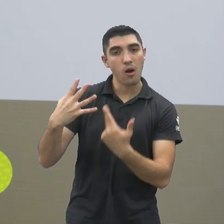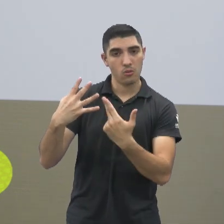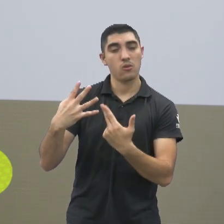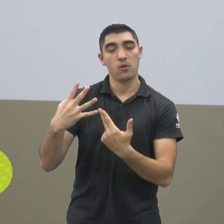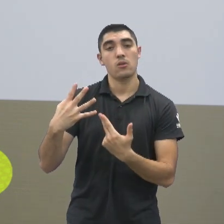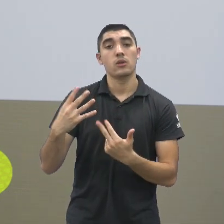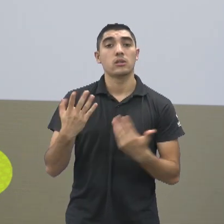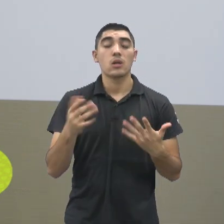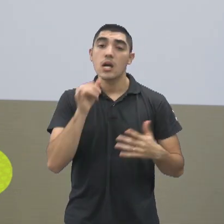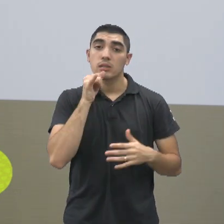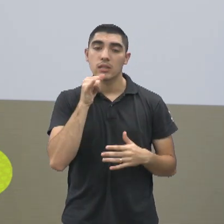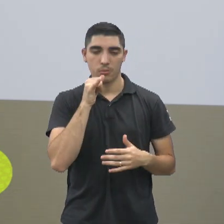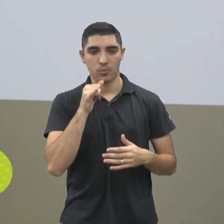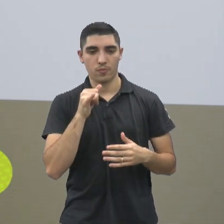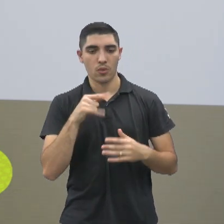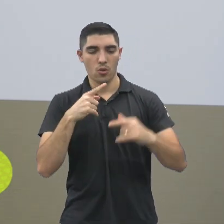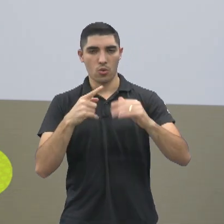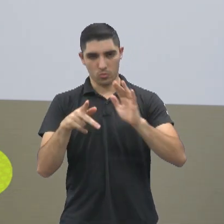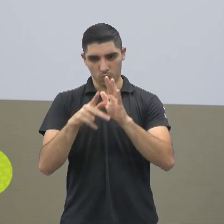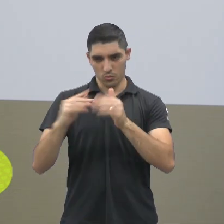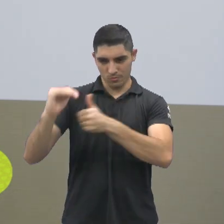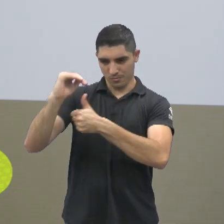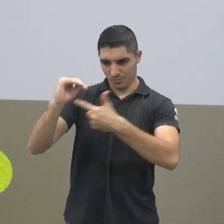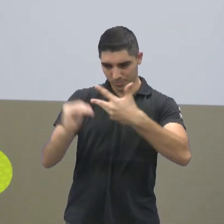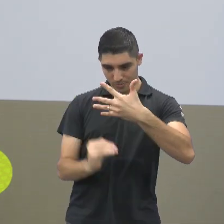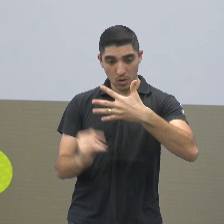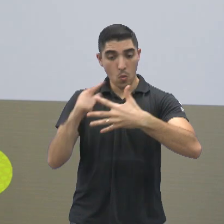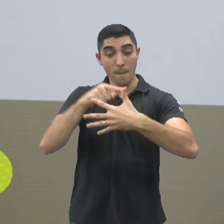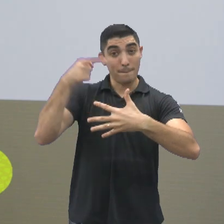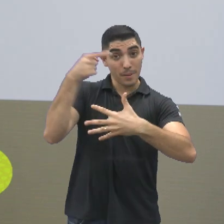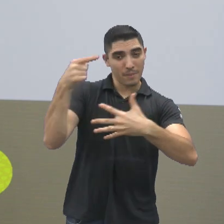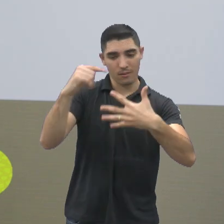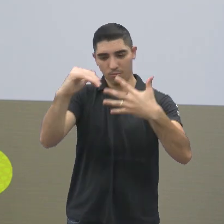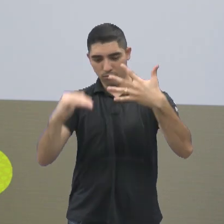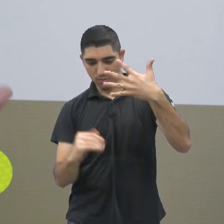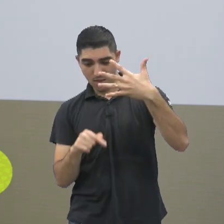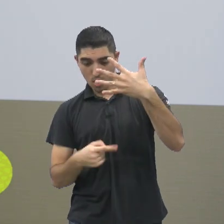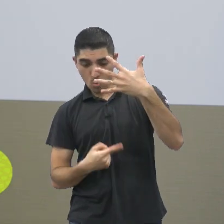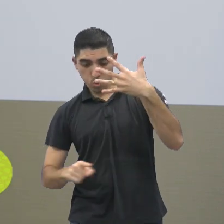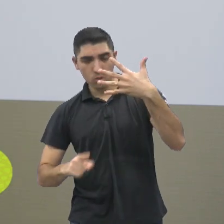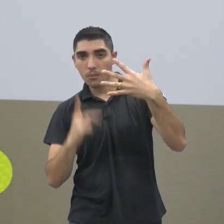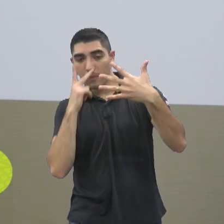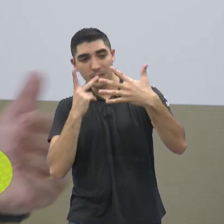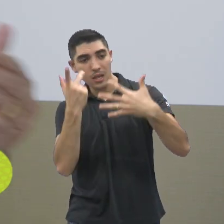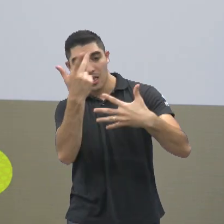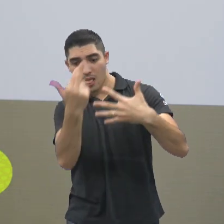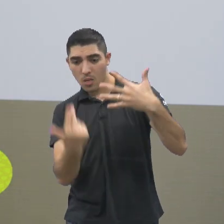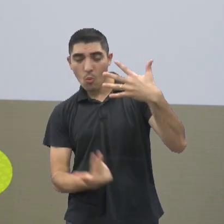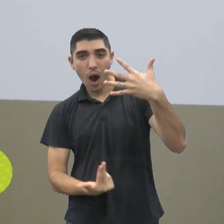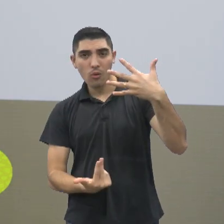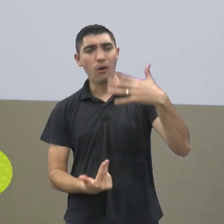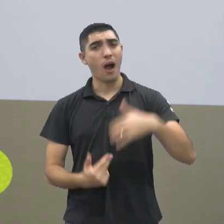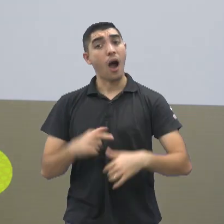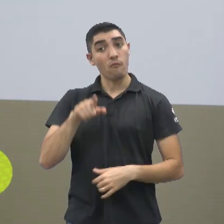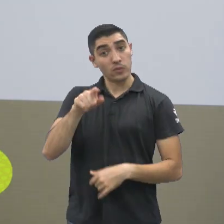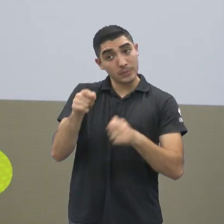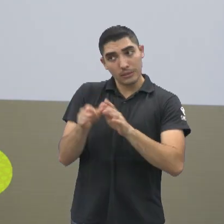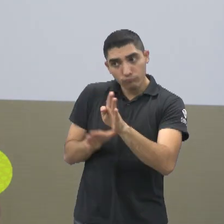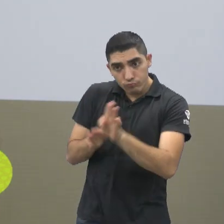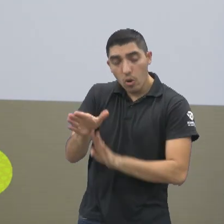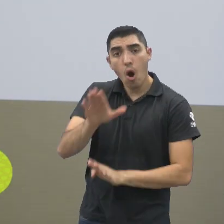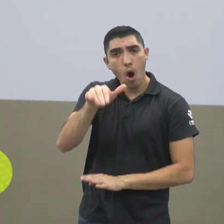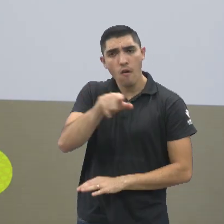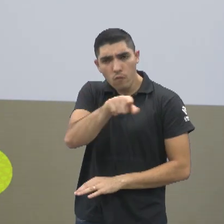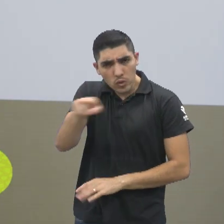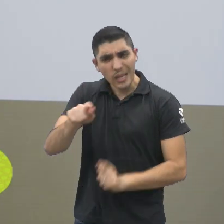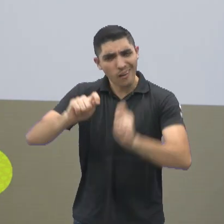termos de condições, é muito parecido. Então, você tem que colocar na cabeça do garoto que ele consegue exercer uma coisa